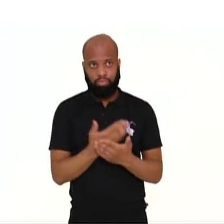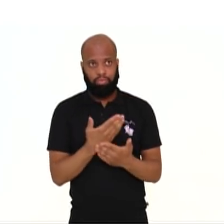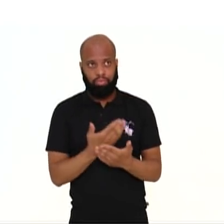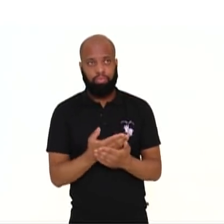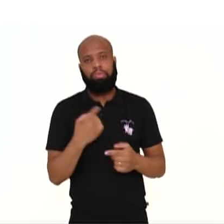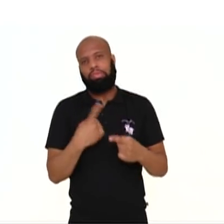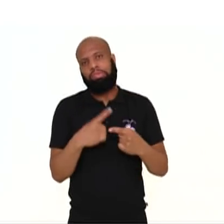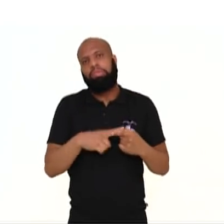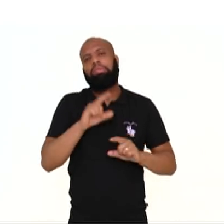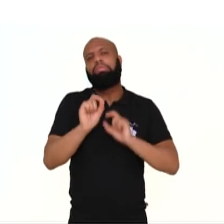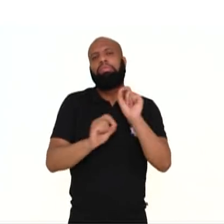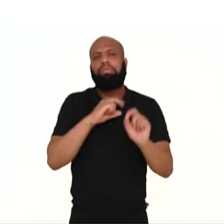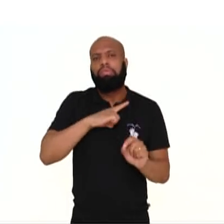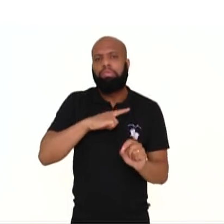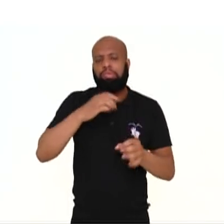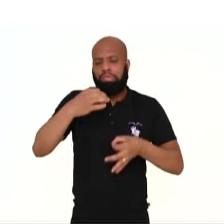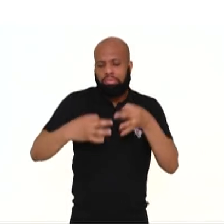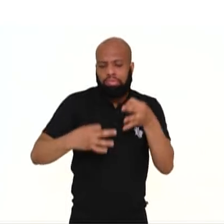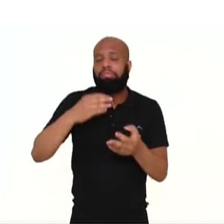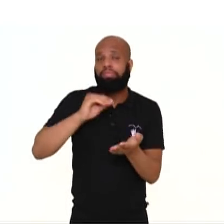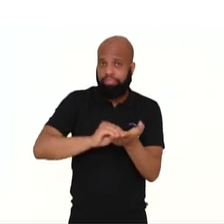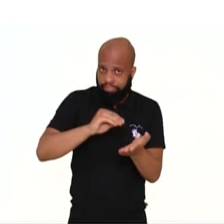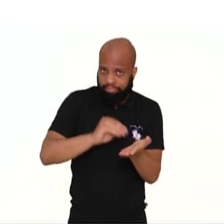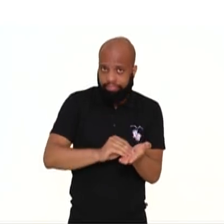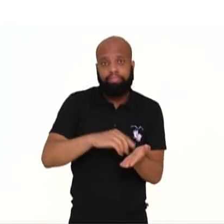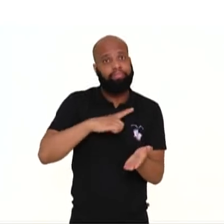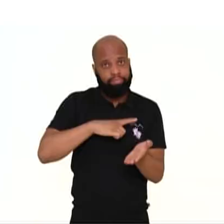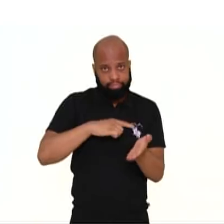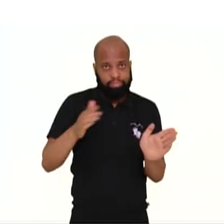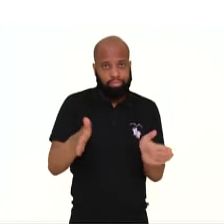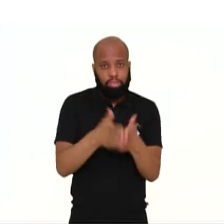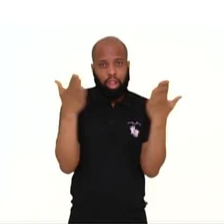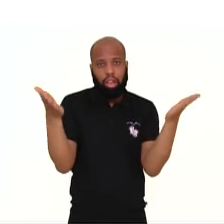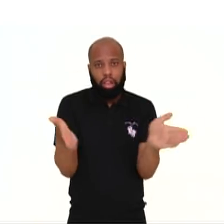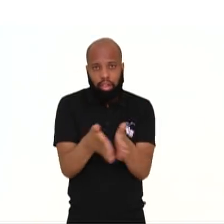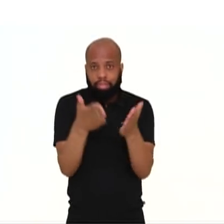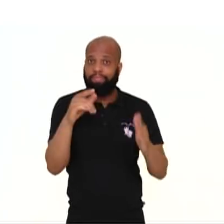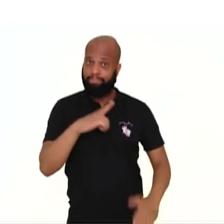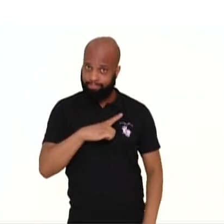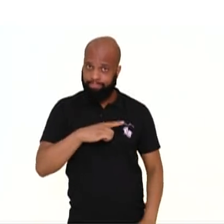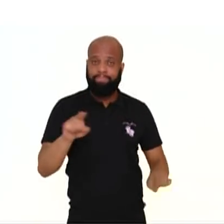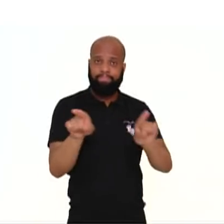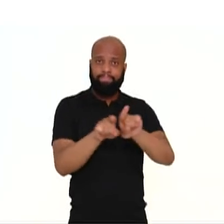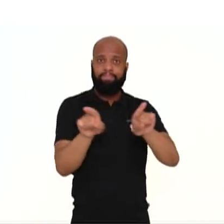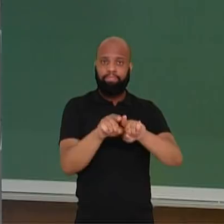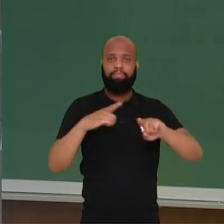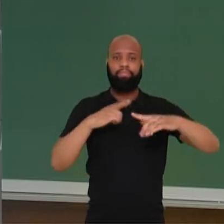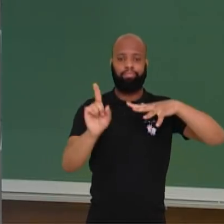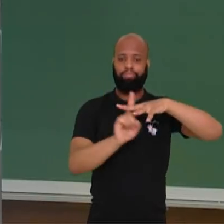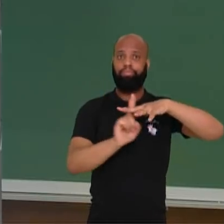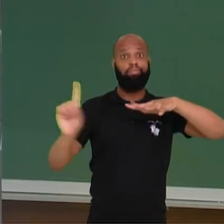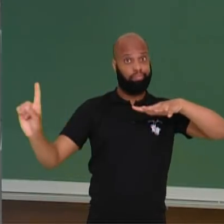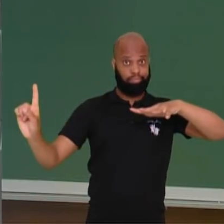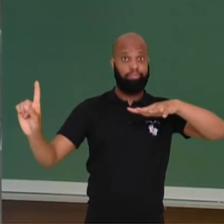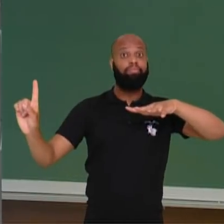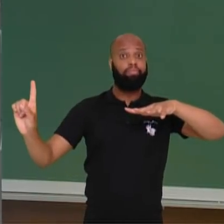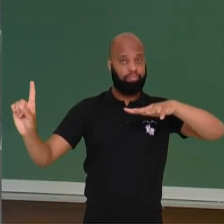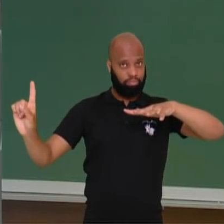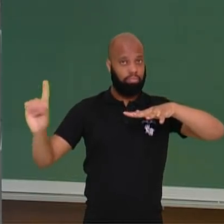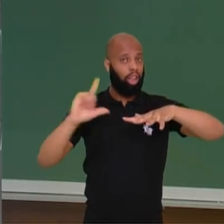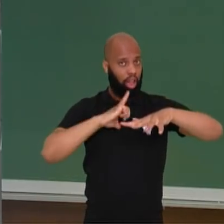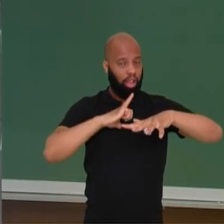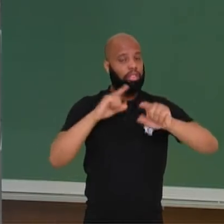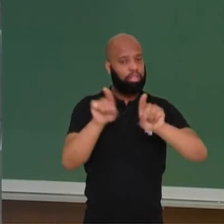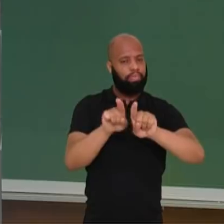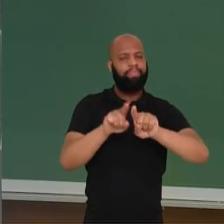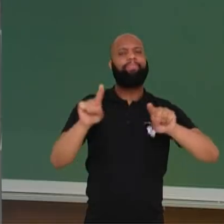as injustiças existem, existe a pobreza, existe aquele que é excluído daquilo que de melhor o ser humano produziu.